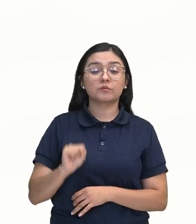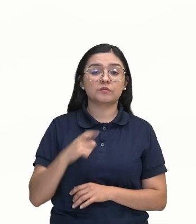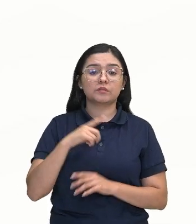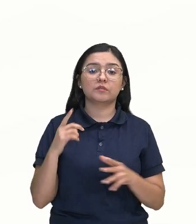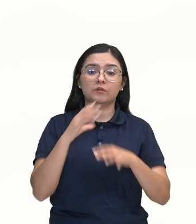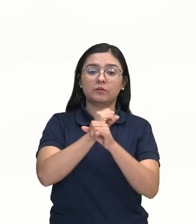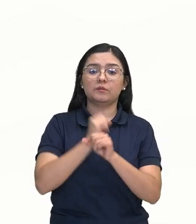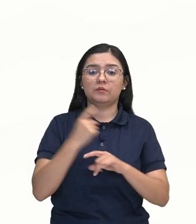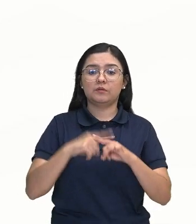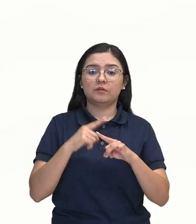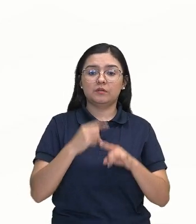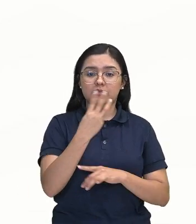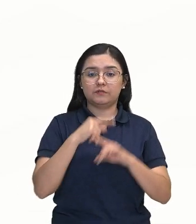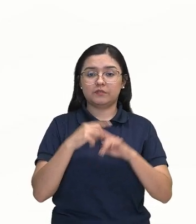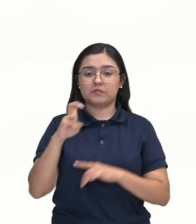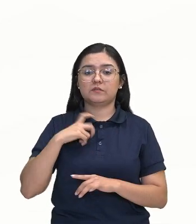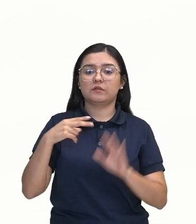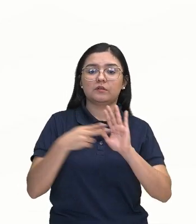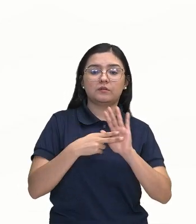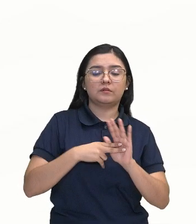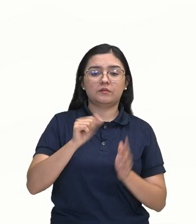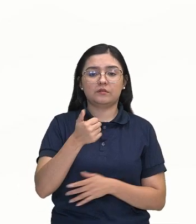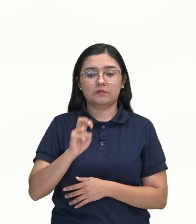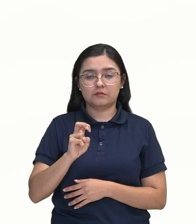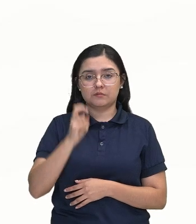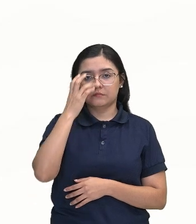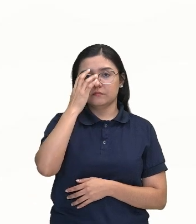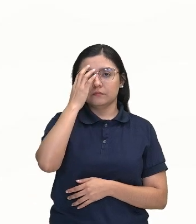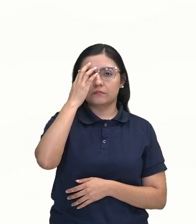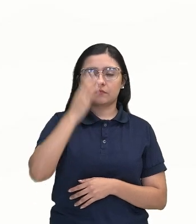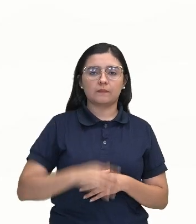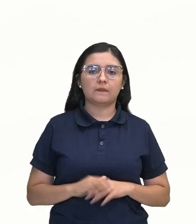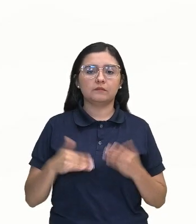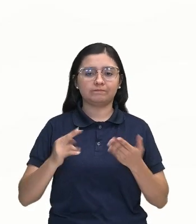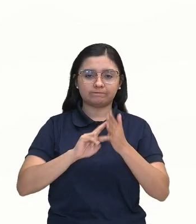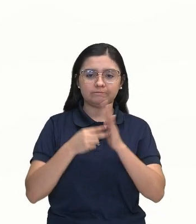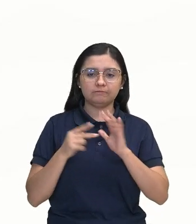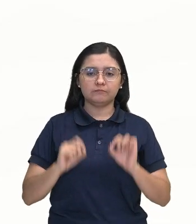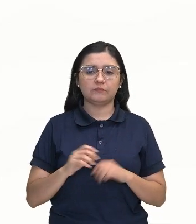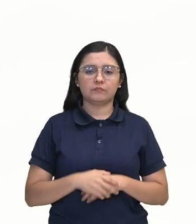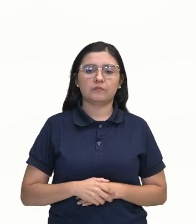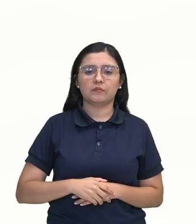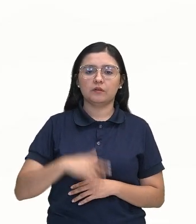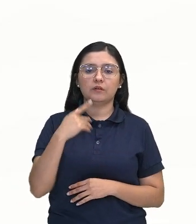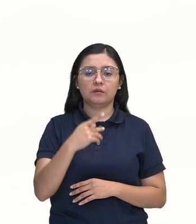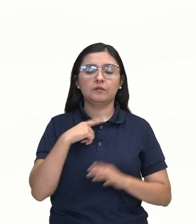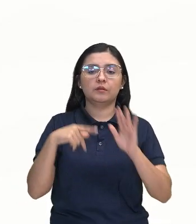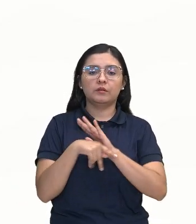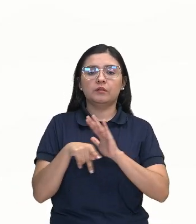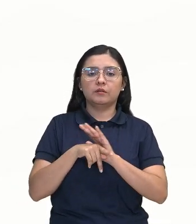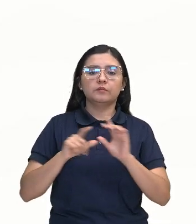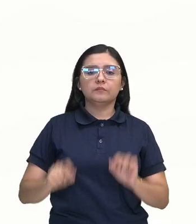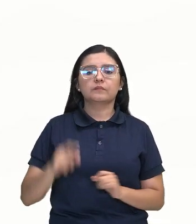a multiplicação de 3 por 5, o resultado é igual a 15. Ou seja, o perímetro desse pentágono